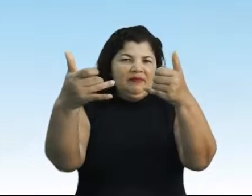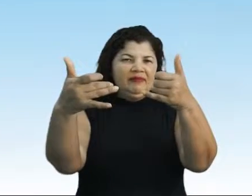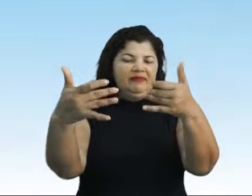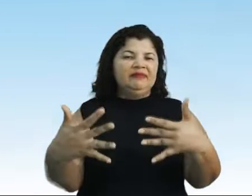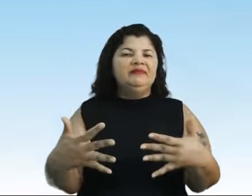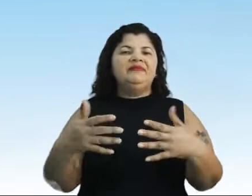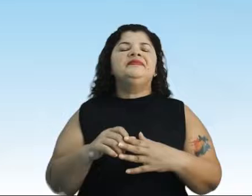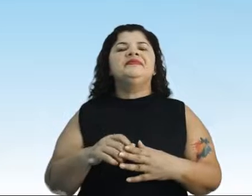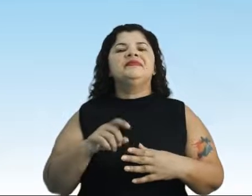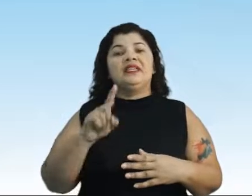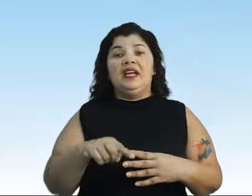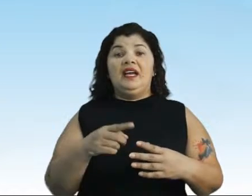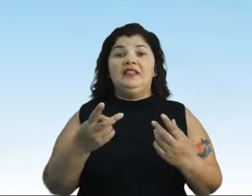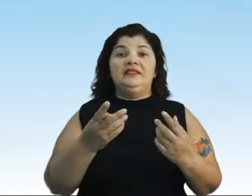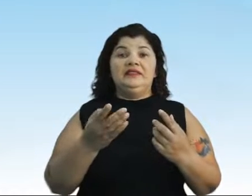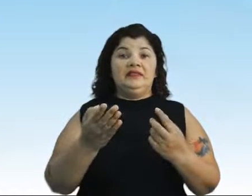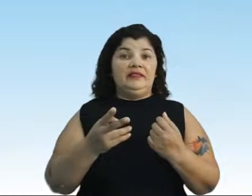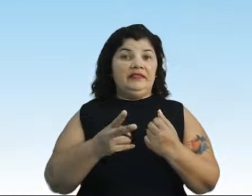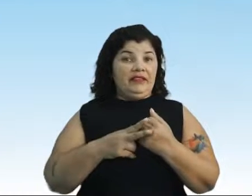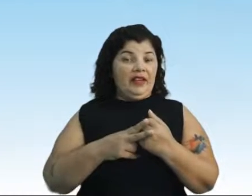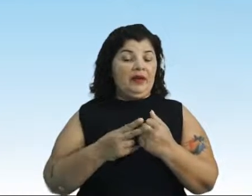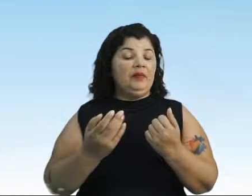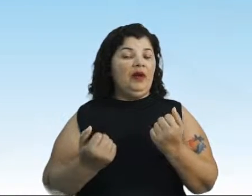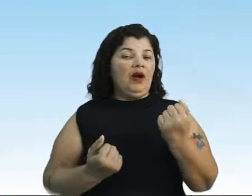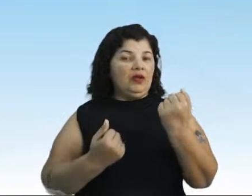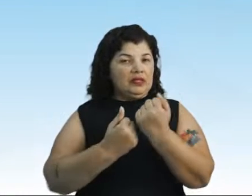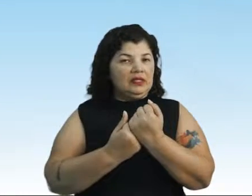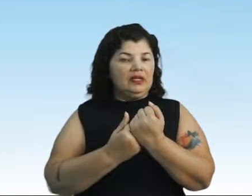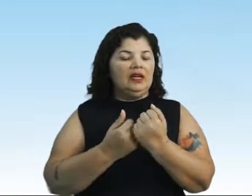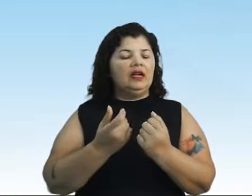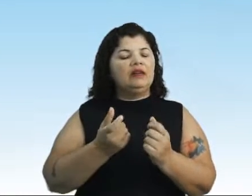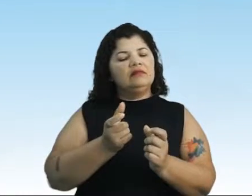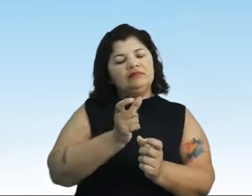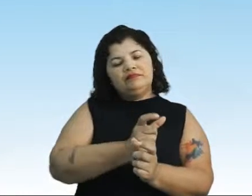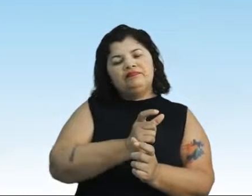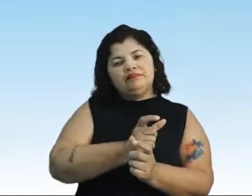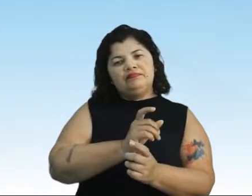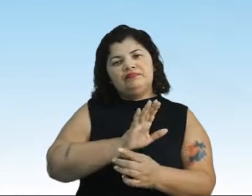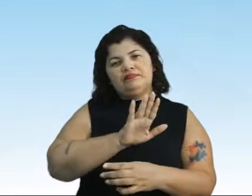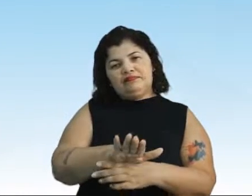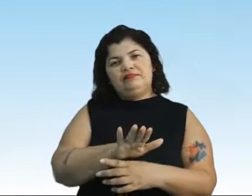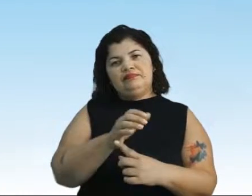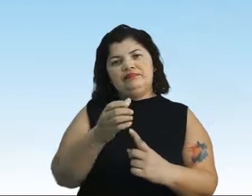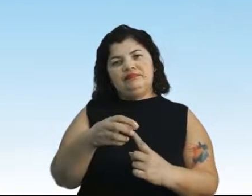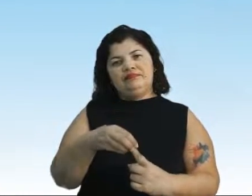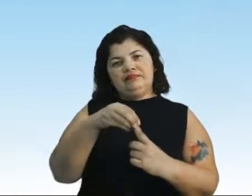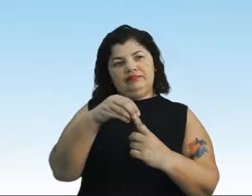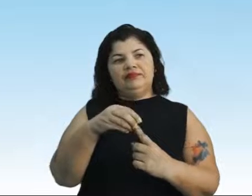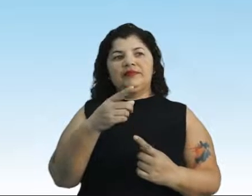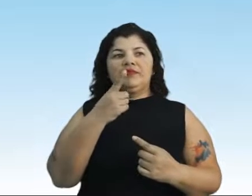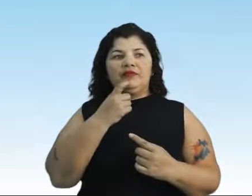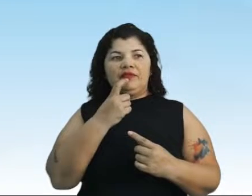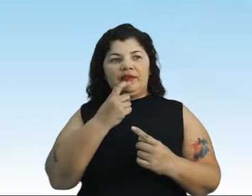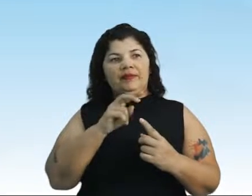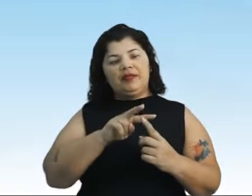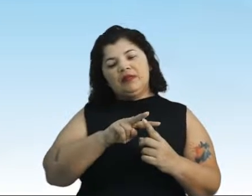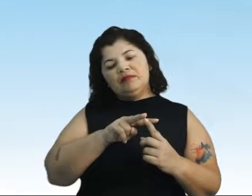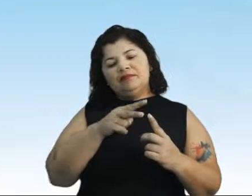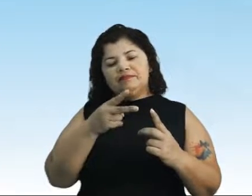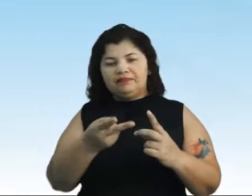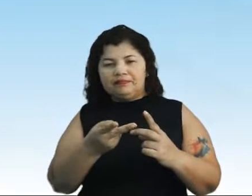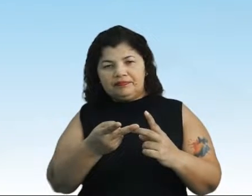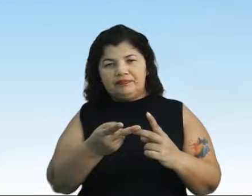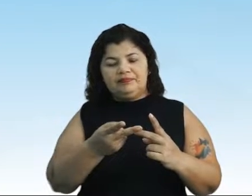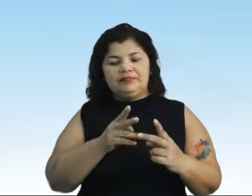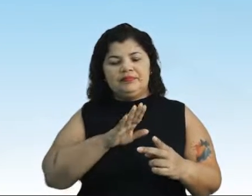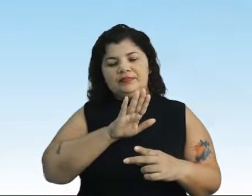verbos auxiliares que dão significado para o verbo principal. Então, vermelho dá o sentido a esse azul. São